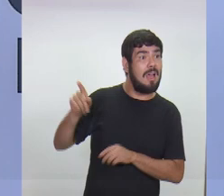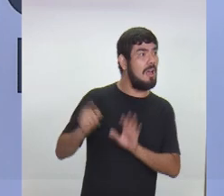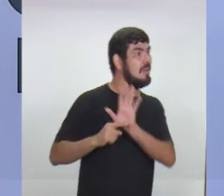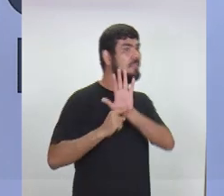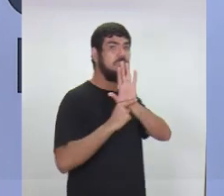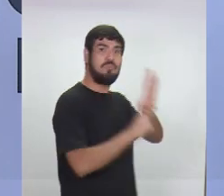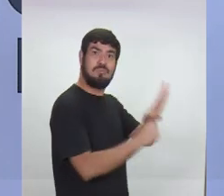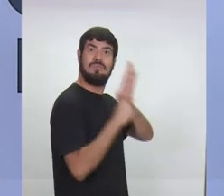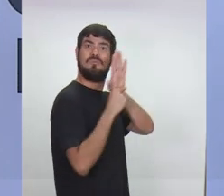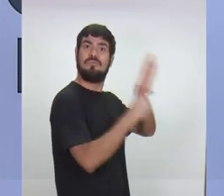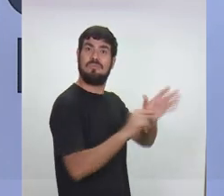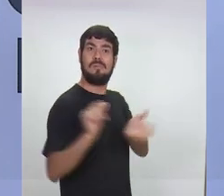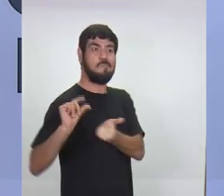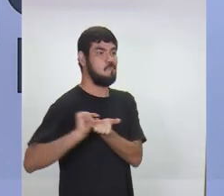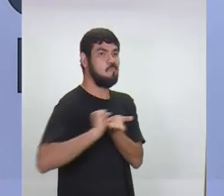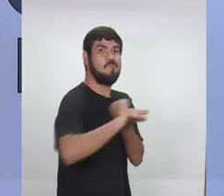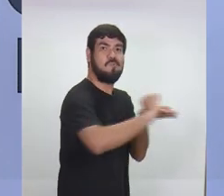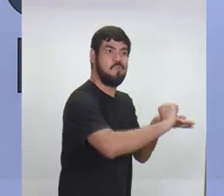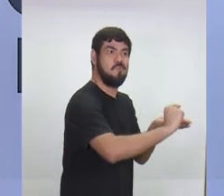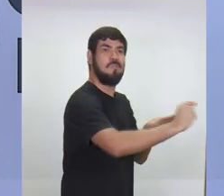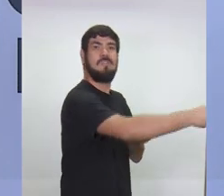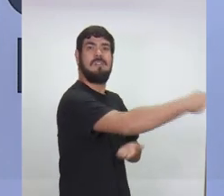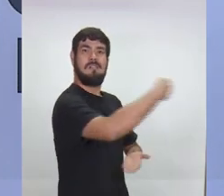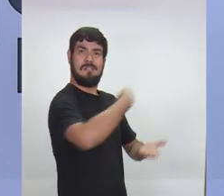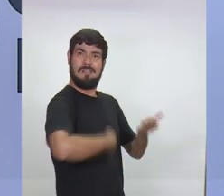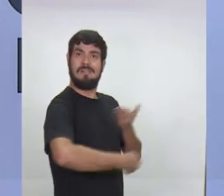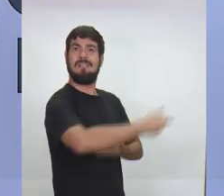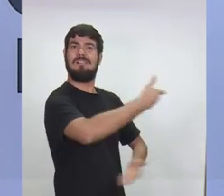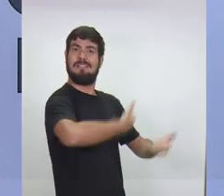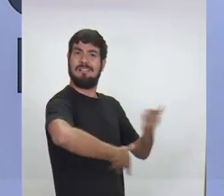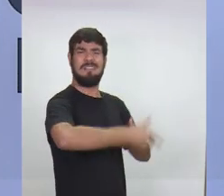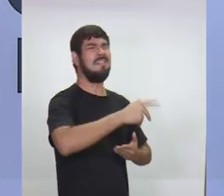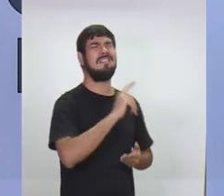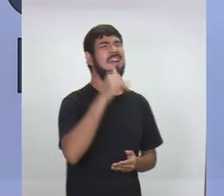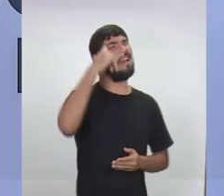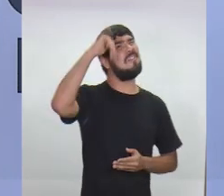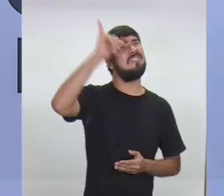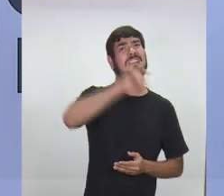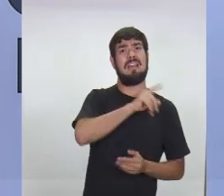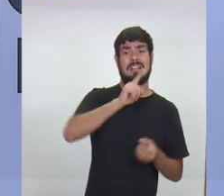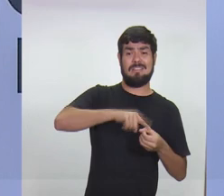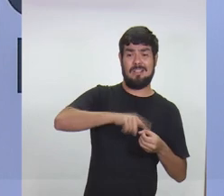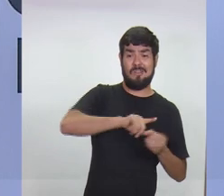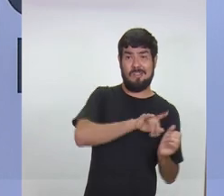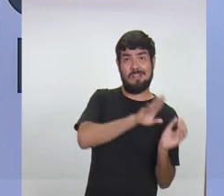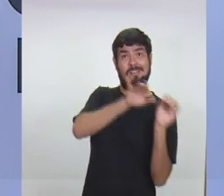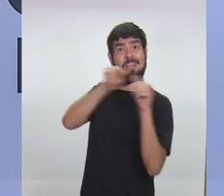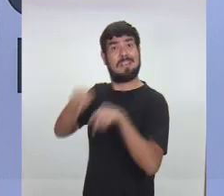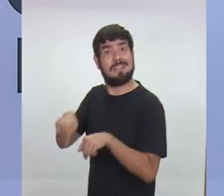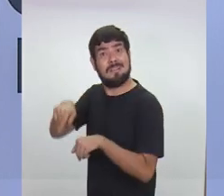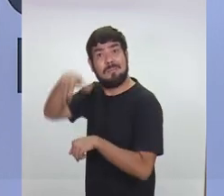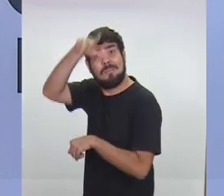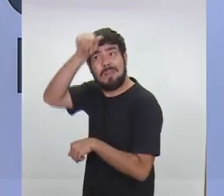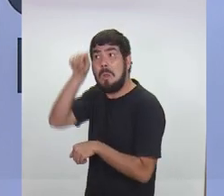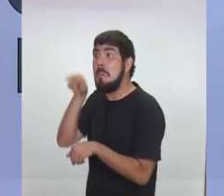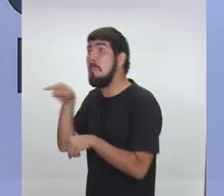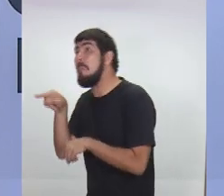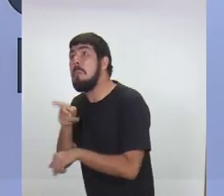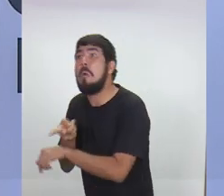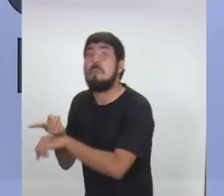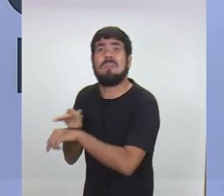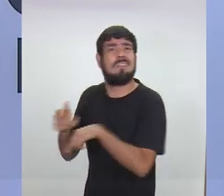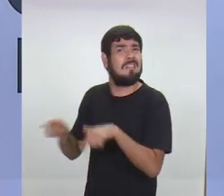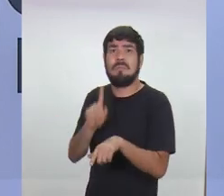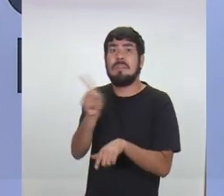e não tem que vim aqui pra capital manaus buscar fazendo o êxito e procurando emprego onde já tem uma certa dificuldade nós temos que fazer